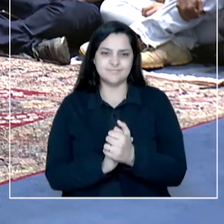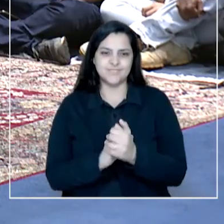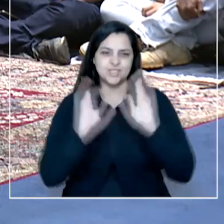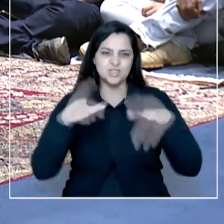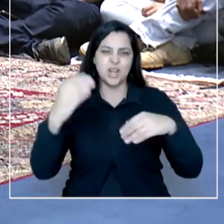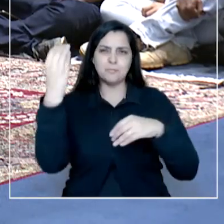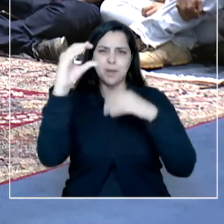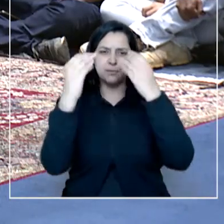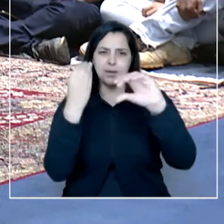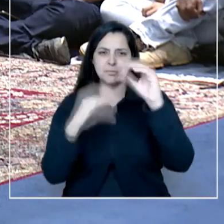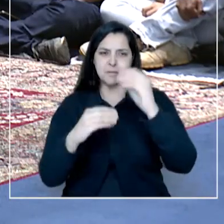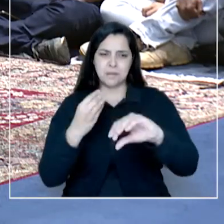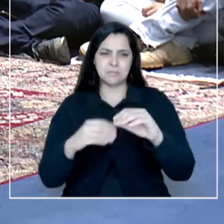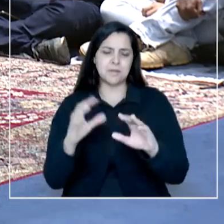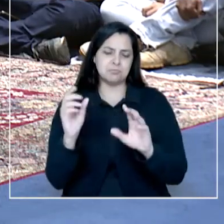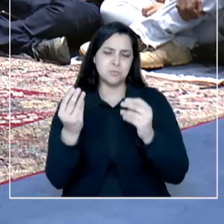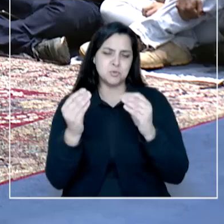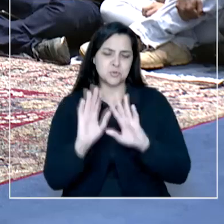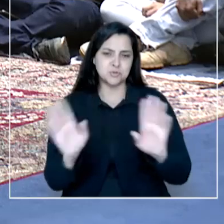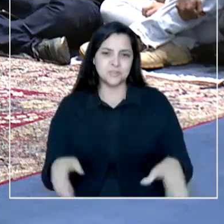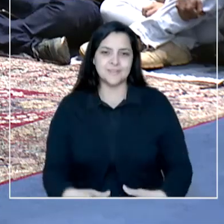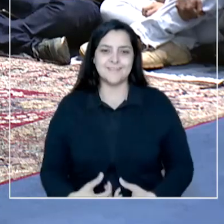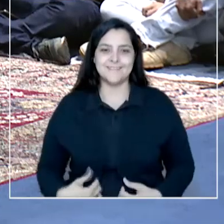Foi mal.